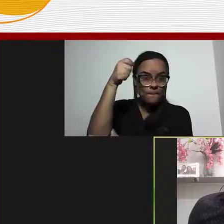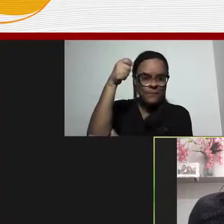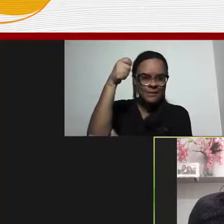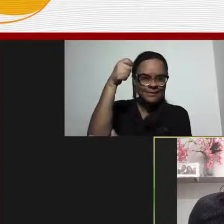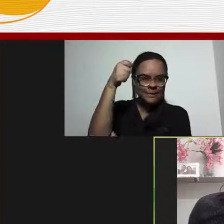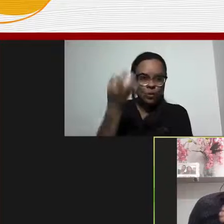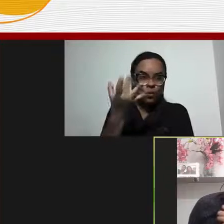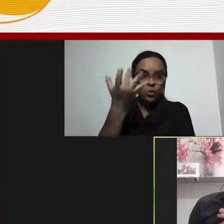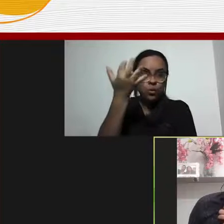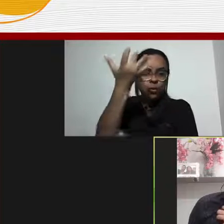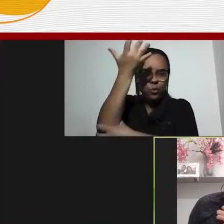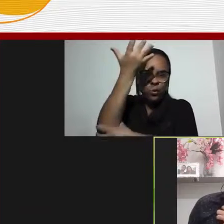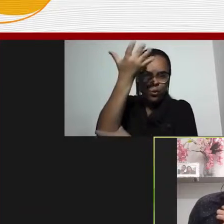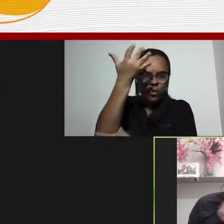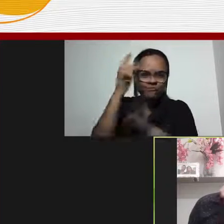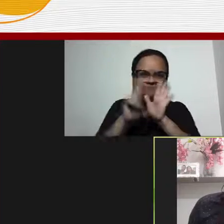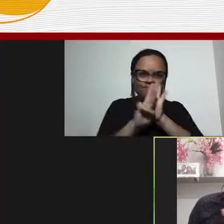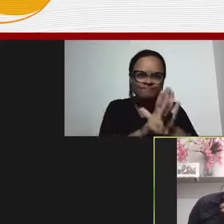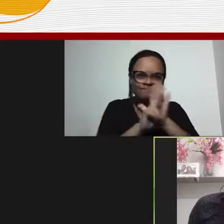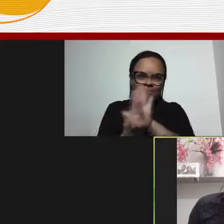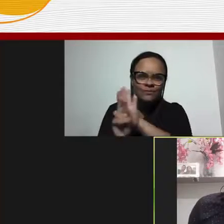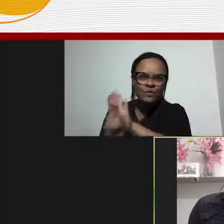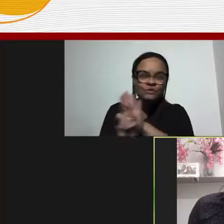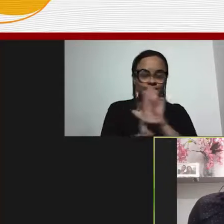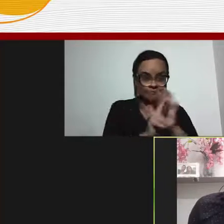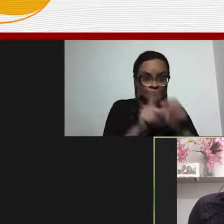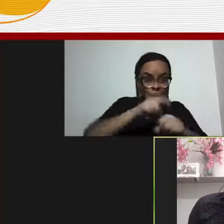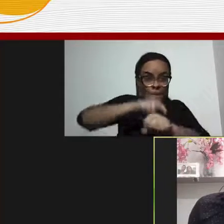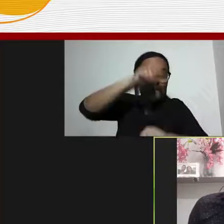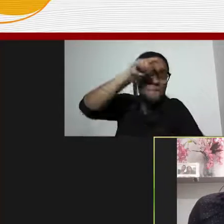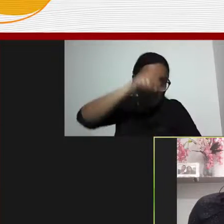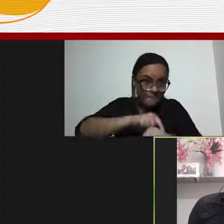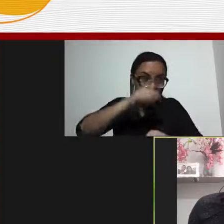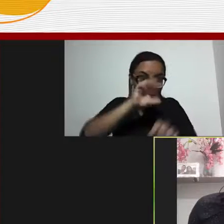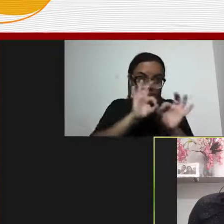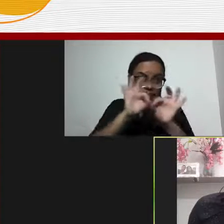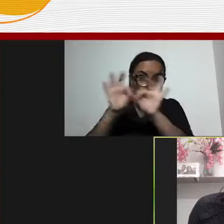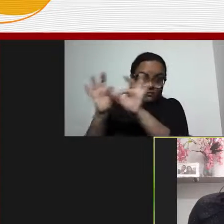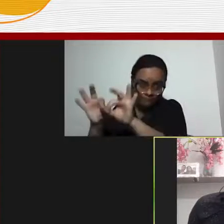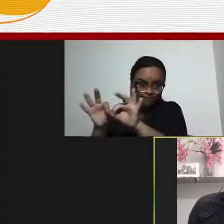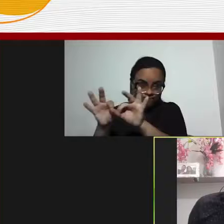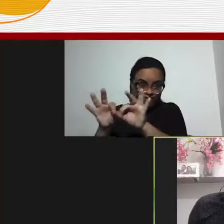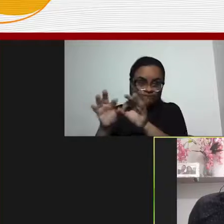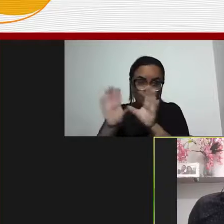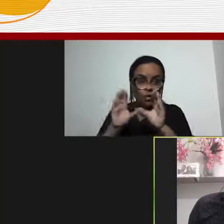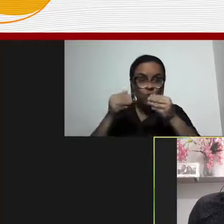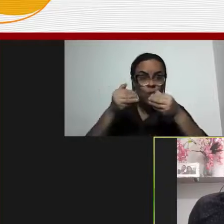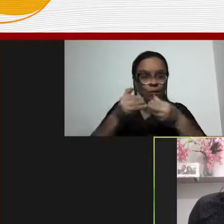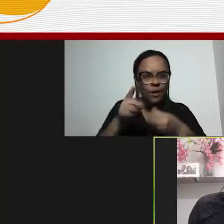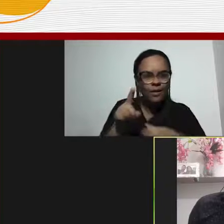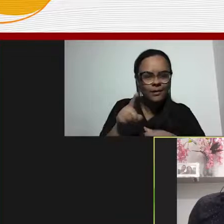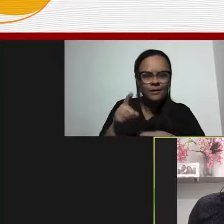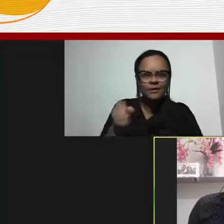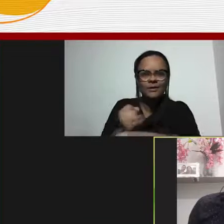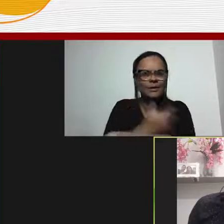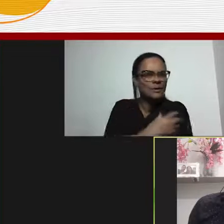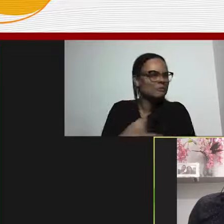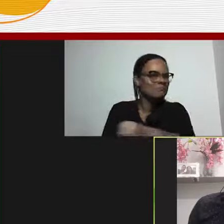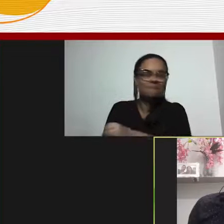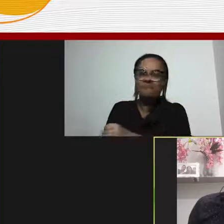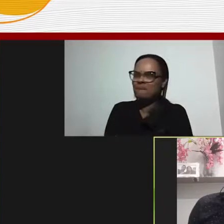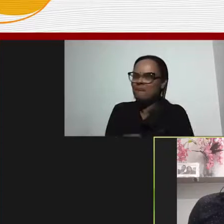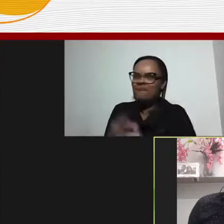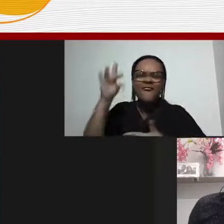que representa para mim aquele momento. Então, assim, a gente fica muito emocionado mesmo,